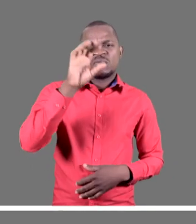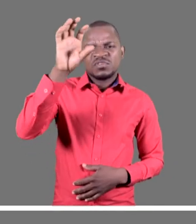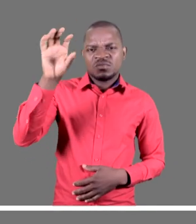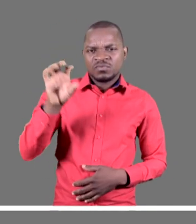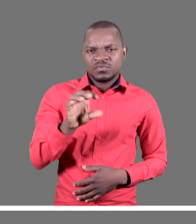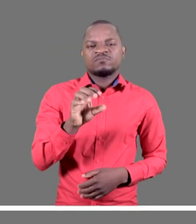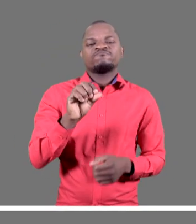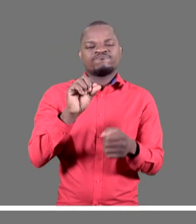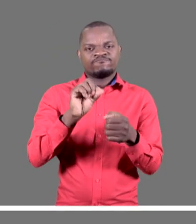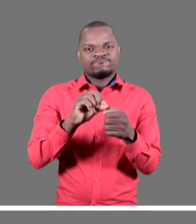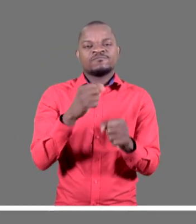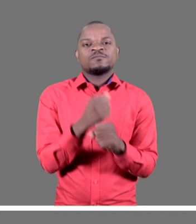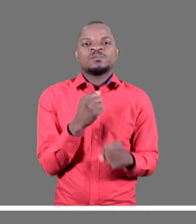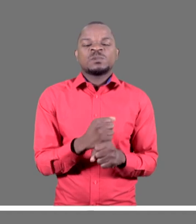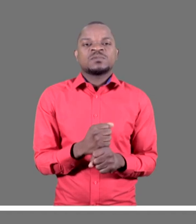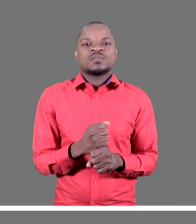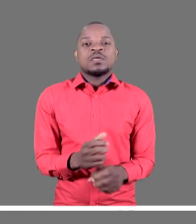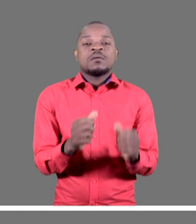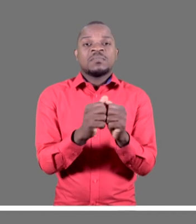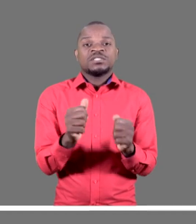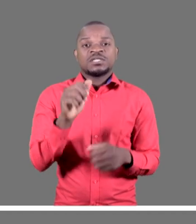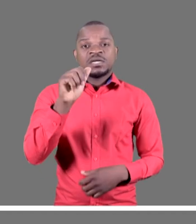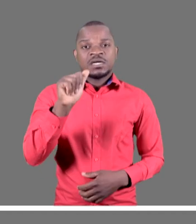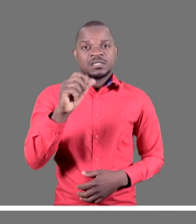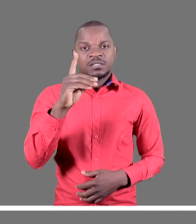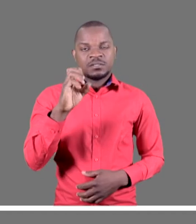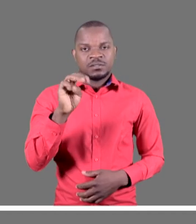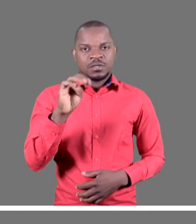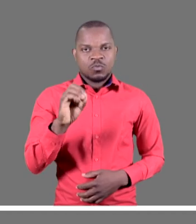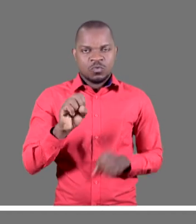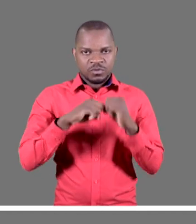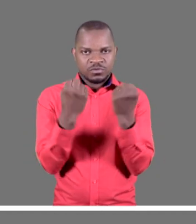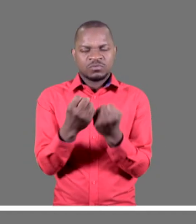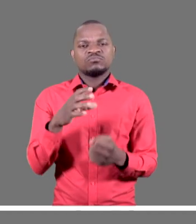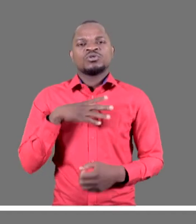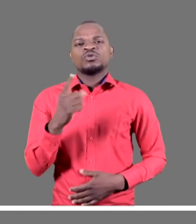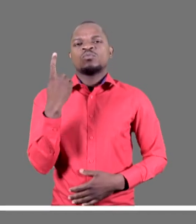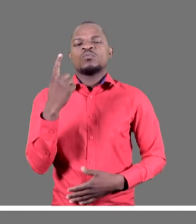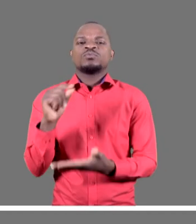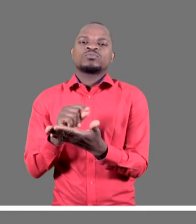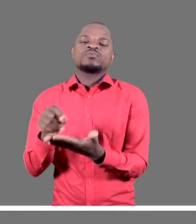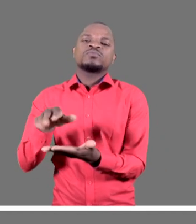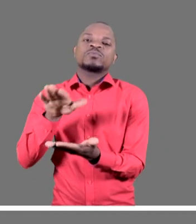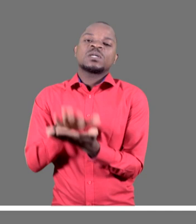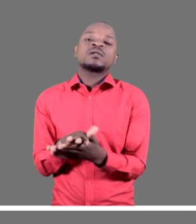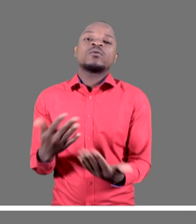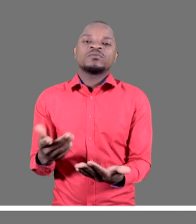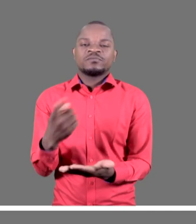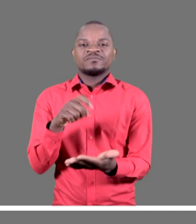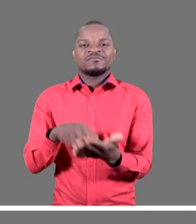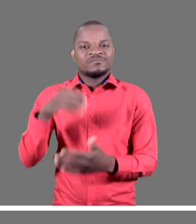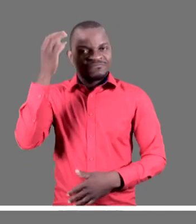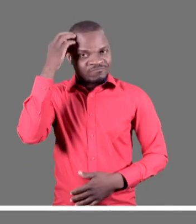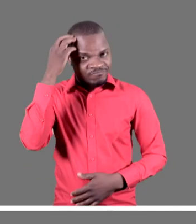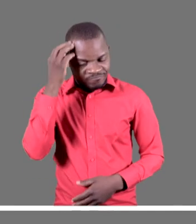desenvolver este trabalho. A DEMO tem uma escola na cidade de Maputo e tem uma escola na cidade de